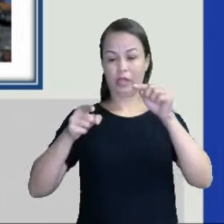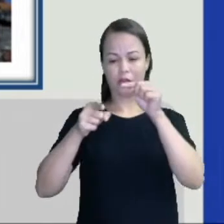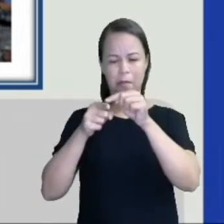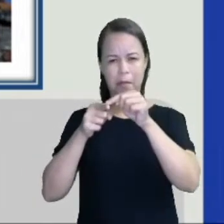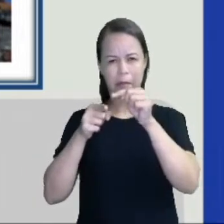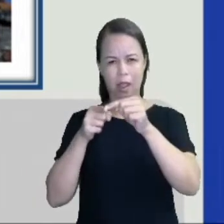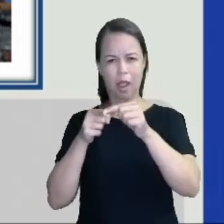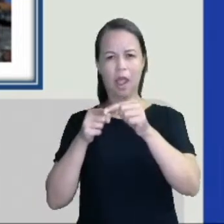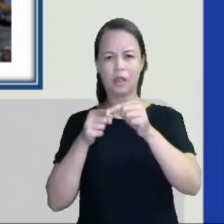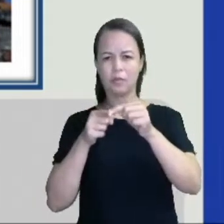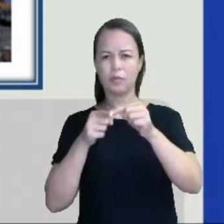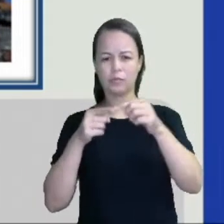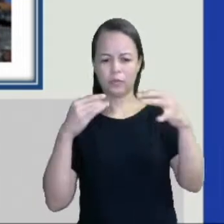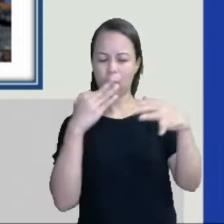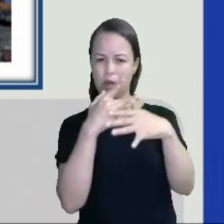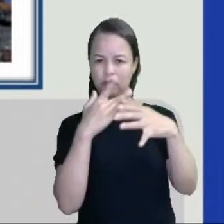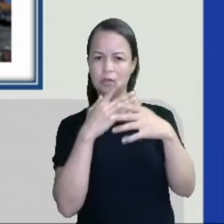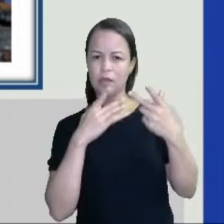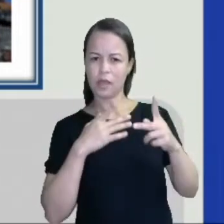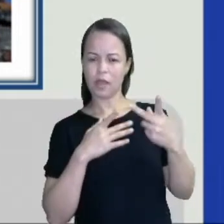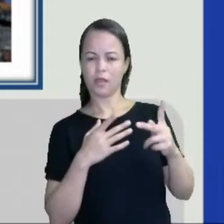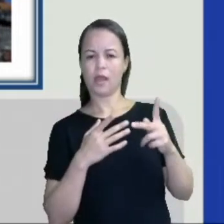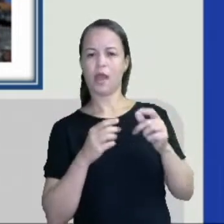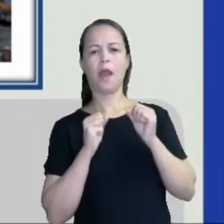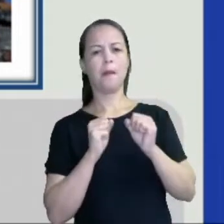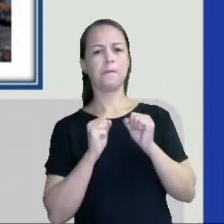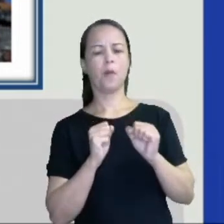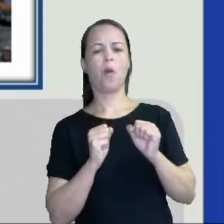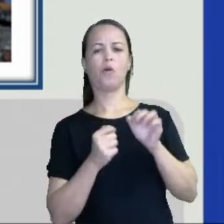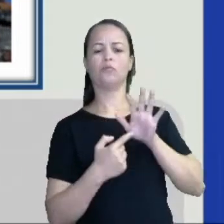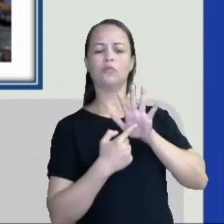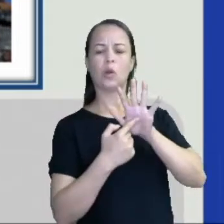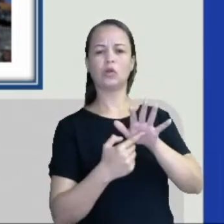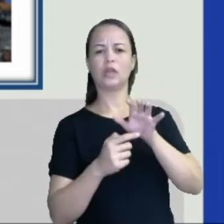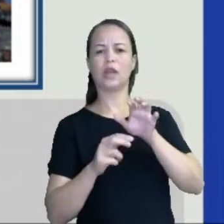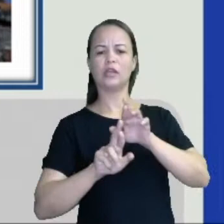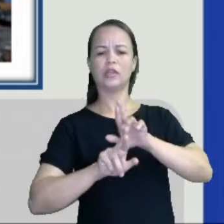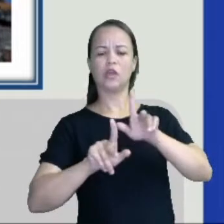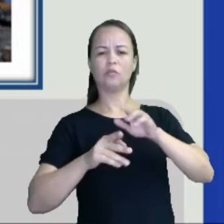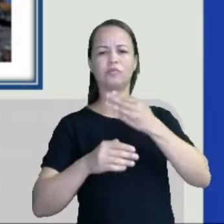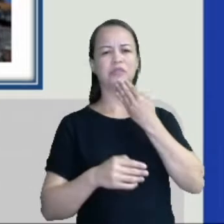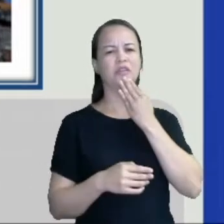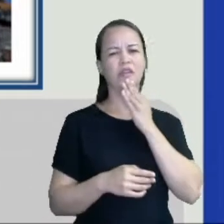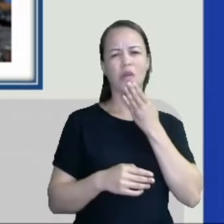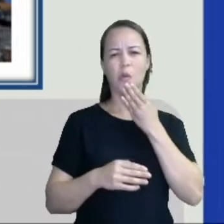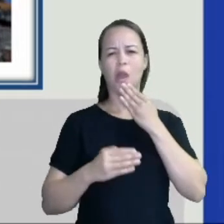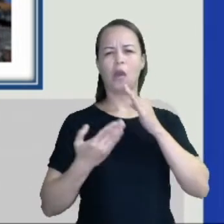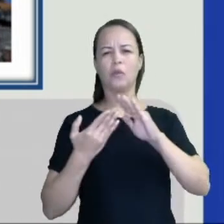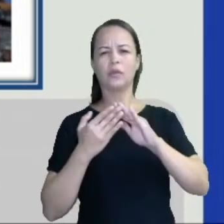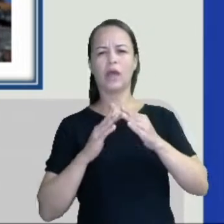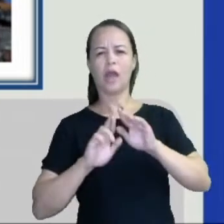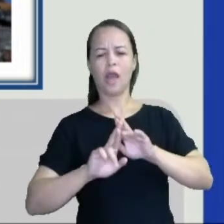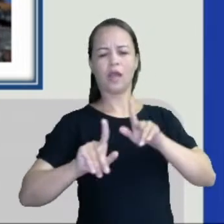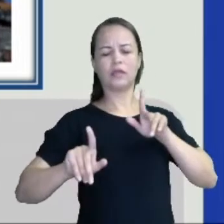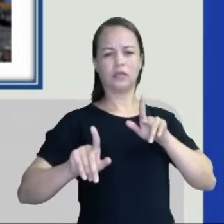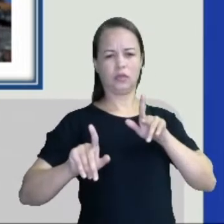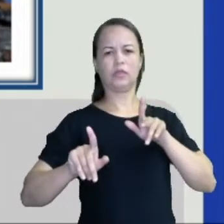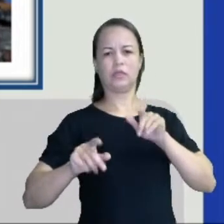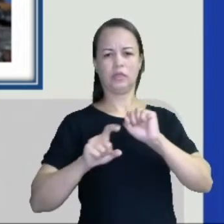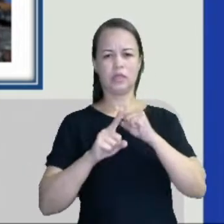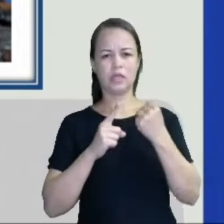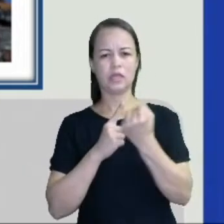bairros de uma mesma cidade podem revelar as enormes desigualdades sociais vividas